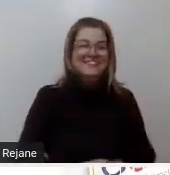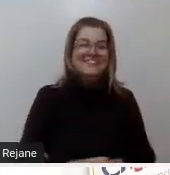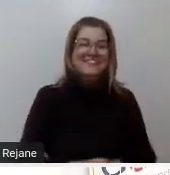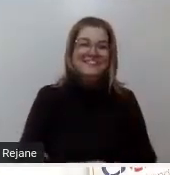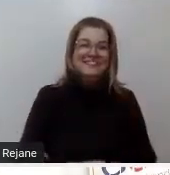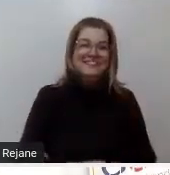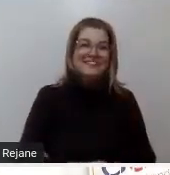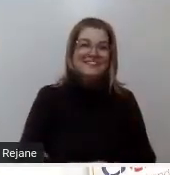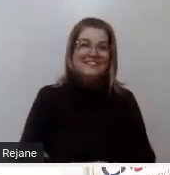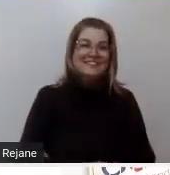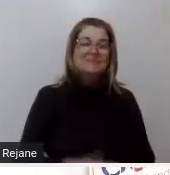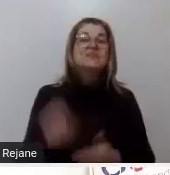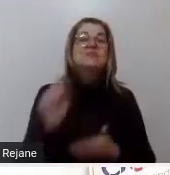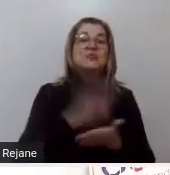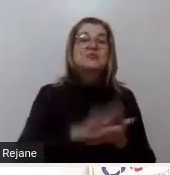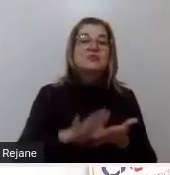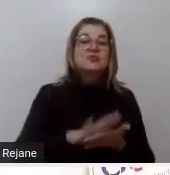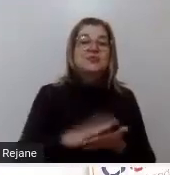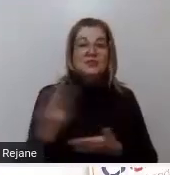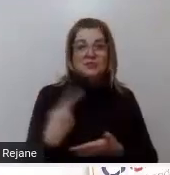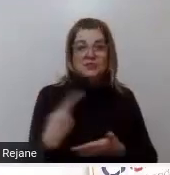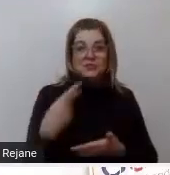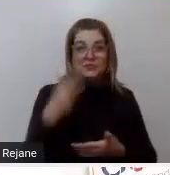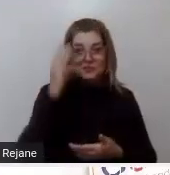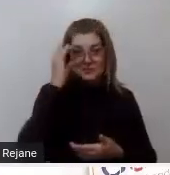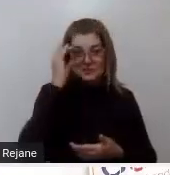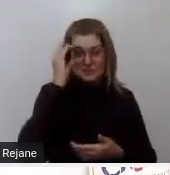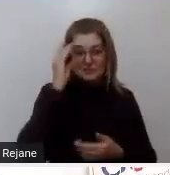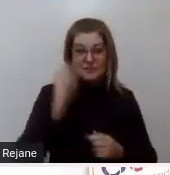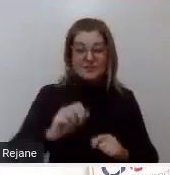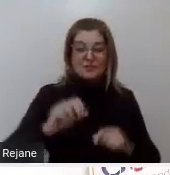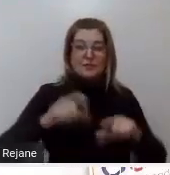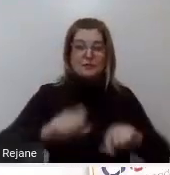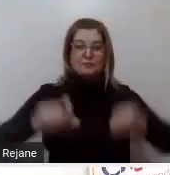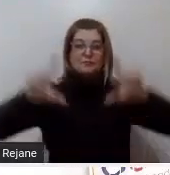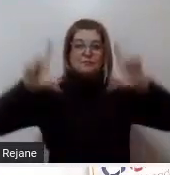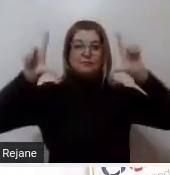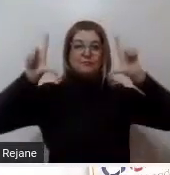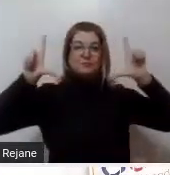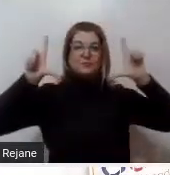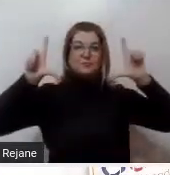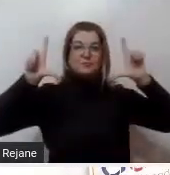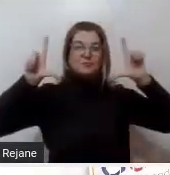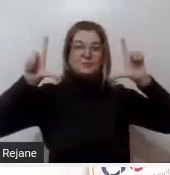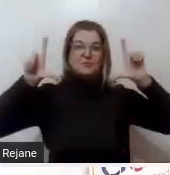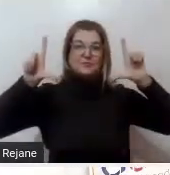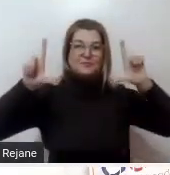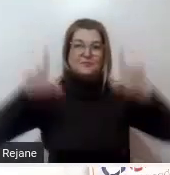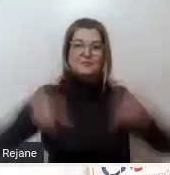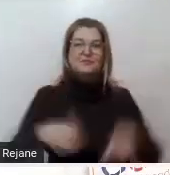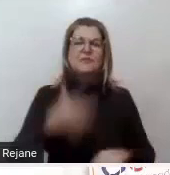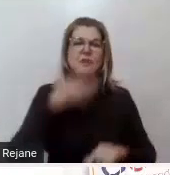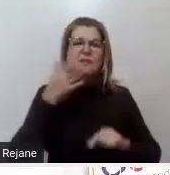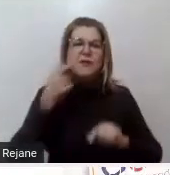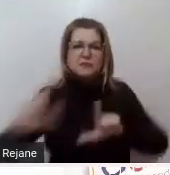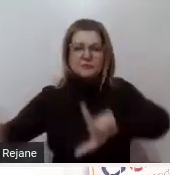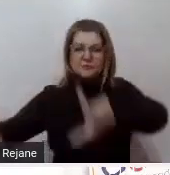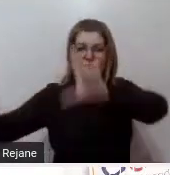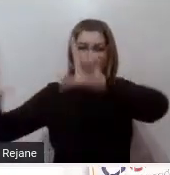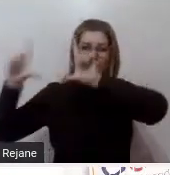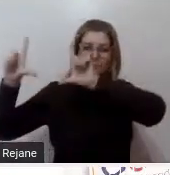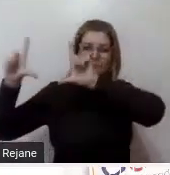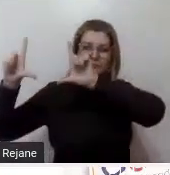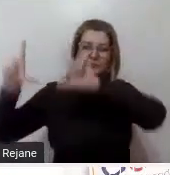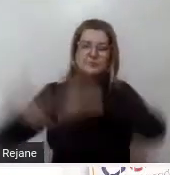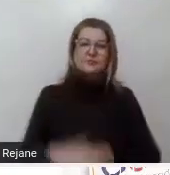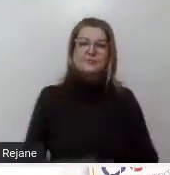Vamos fazer uma atividade, então? Só aumenta o zoom aí, Wellington, que ficou pequena essa parte de criar, só para eles darem uma olhada em tudo isso que você